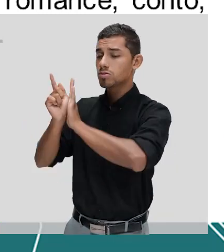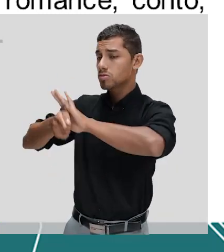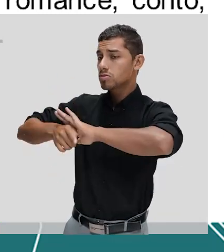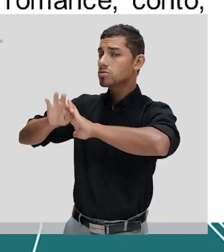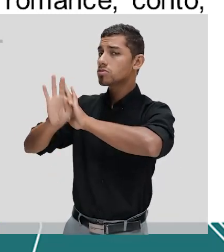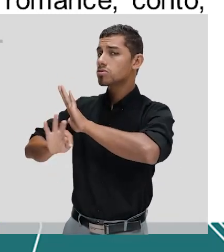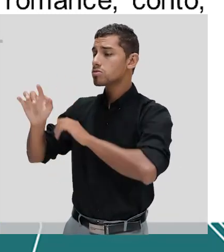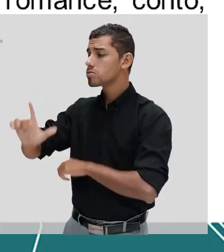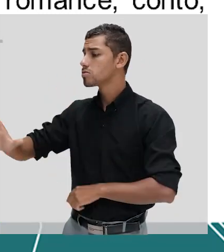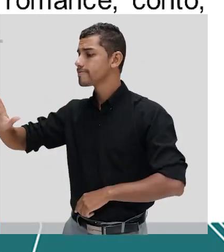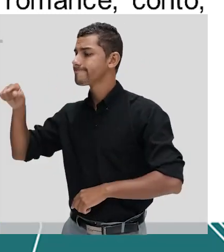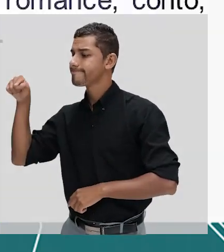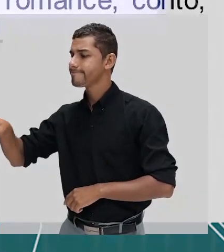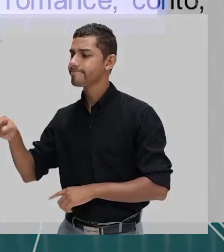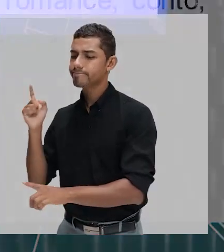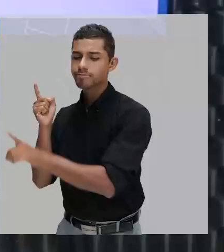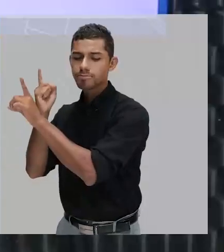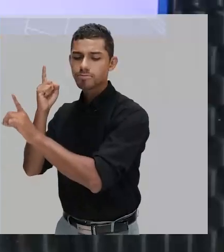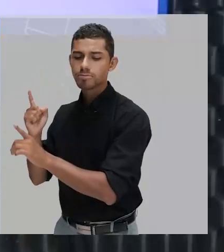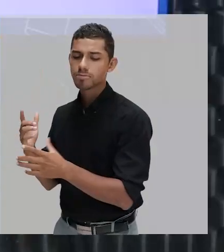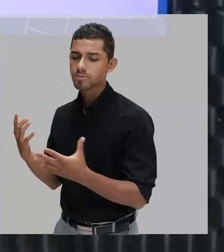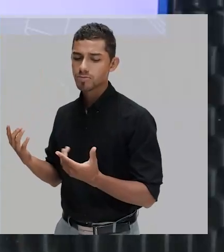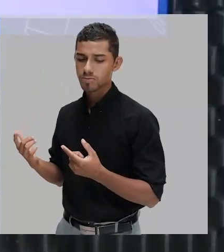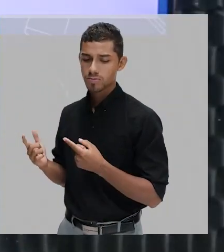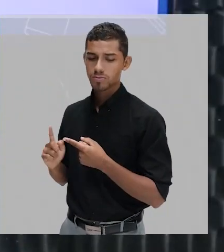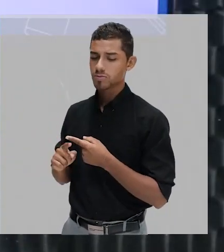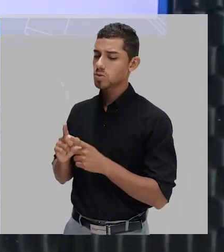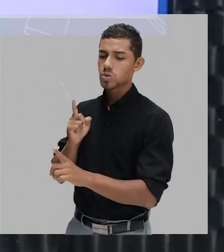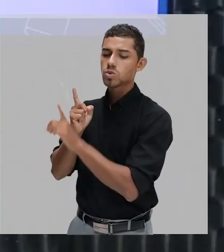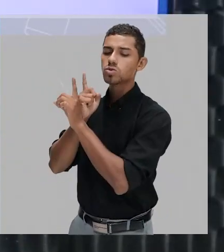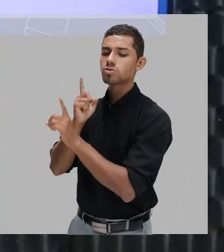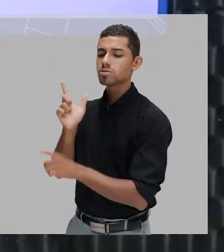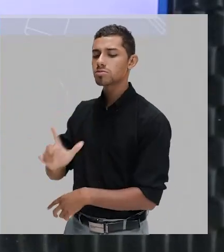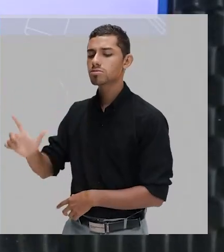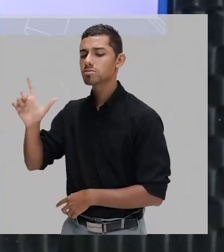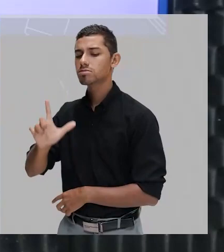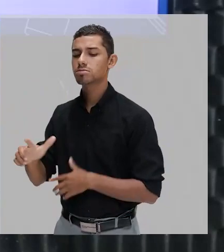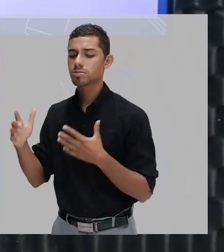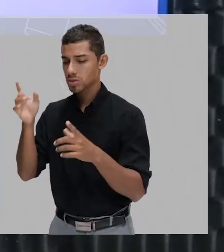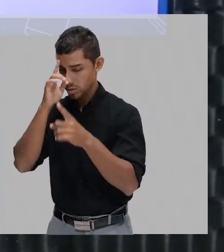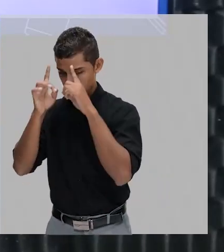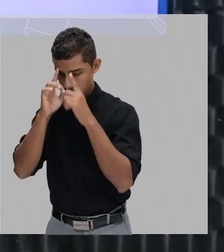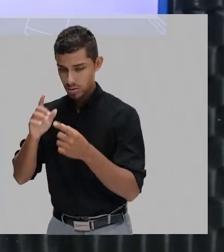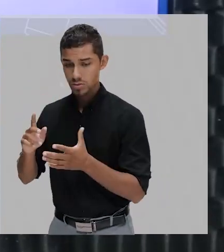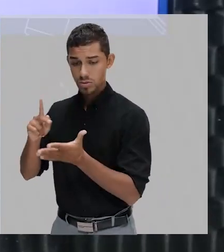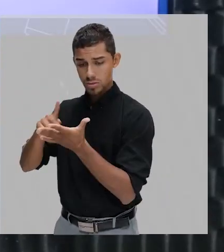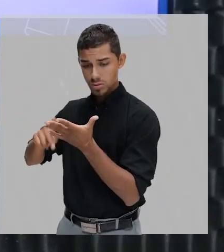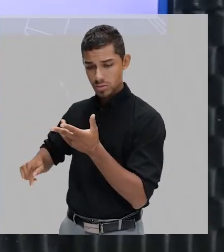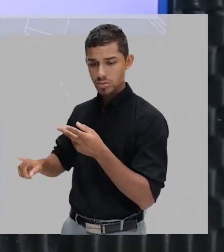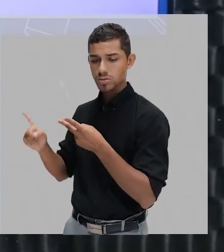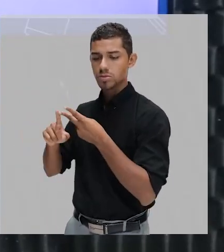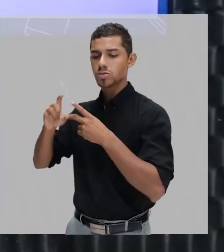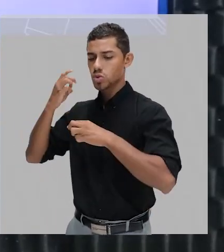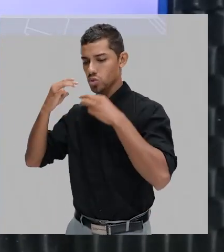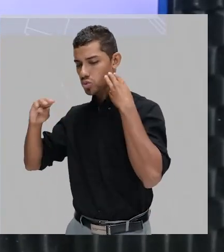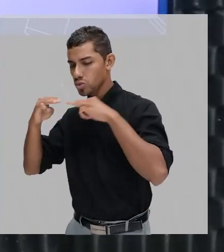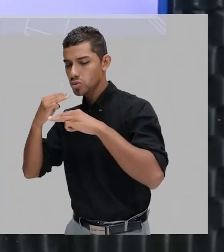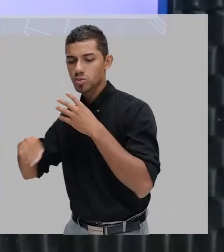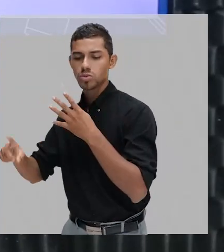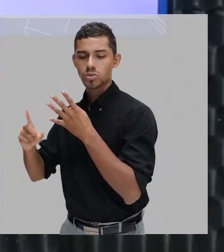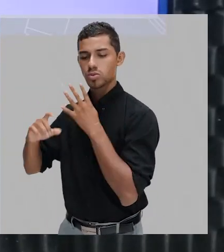gêneros textuais literários que são mais comuns, que estão mais presentes no nosso dia a dia? São os poemas,